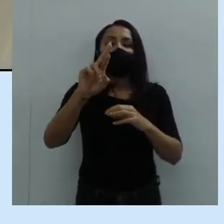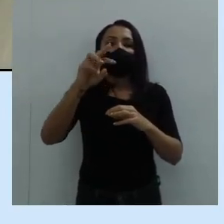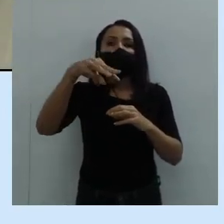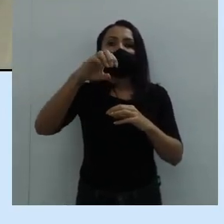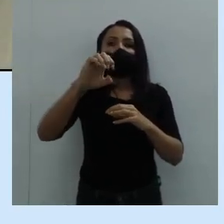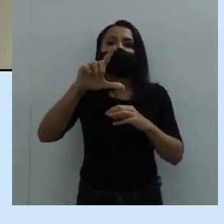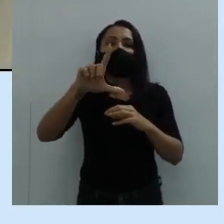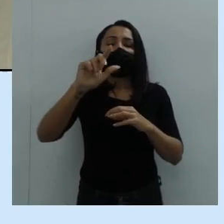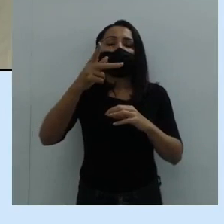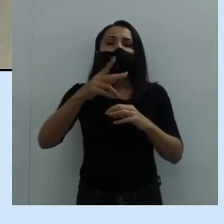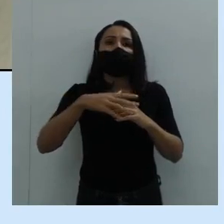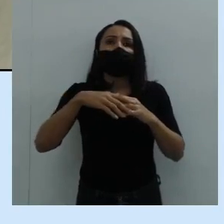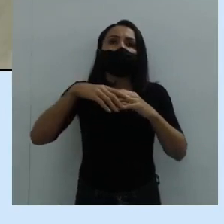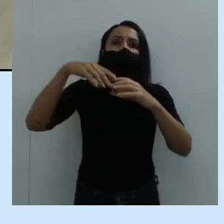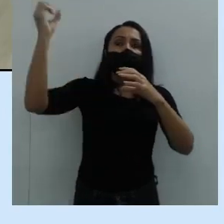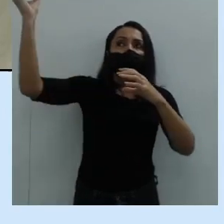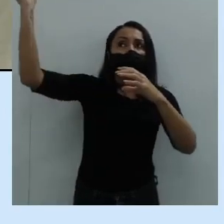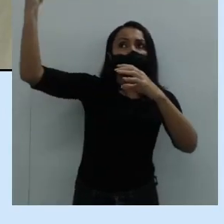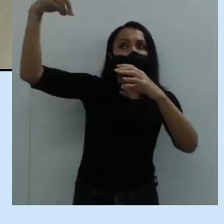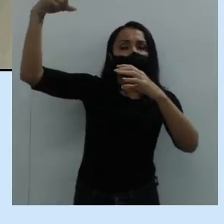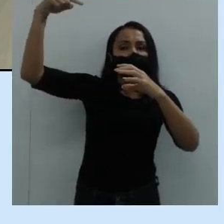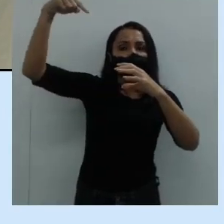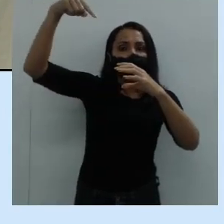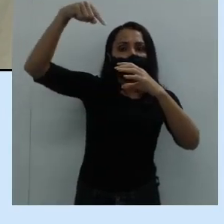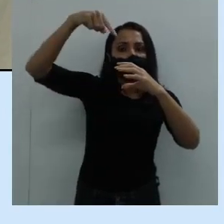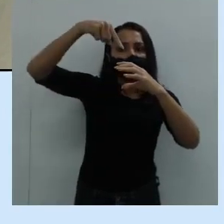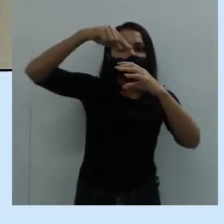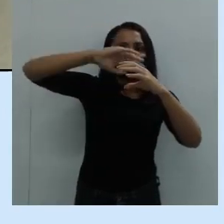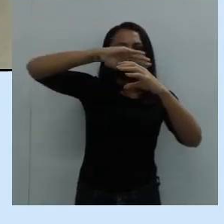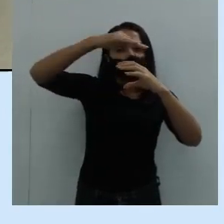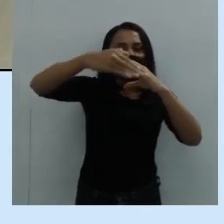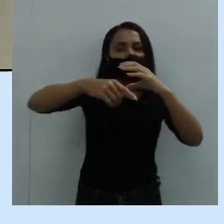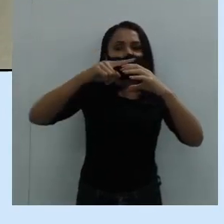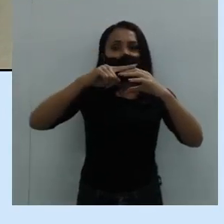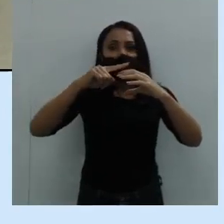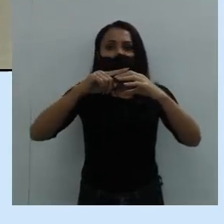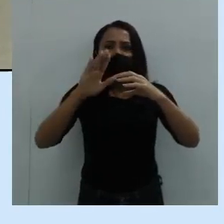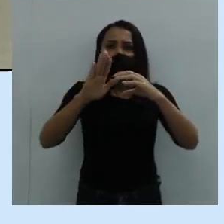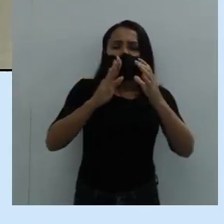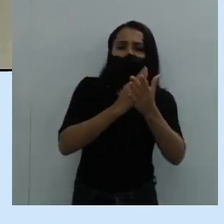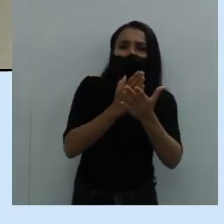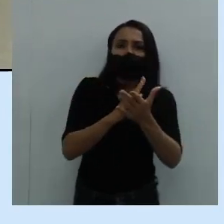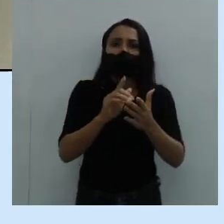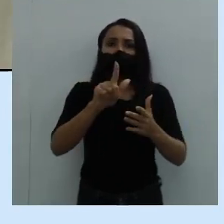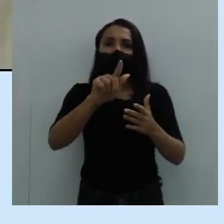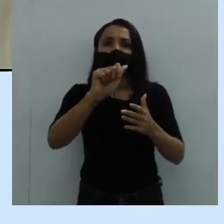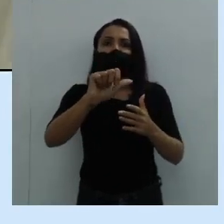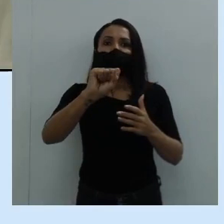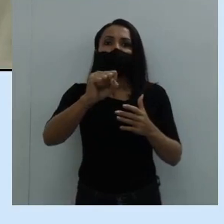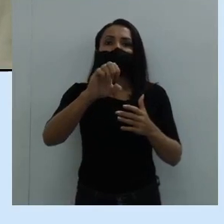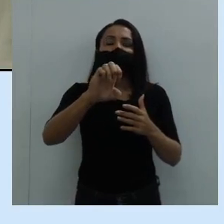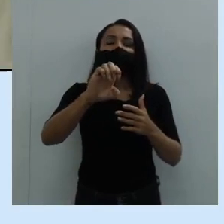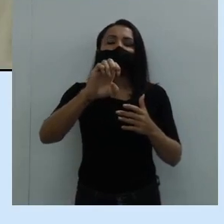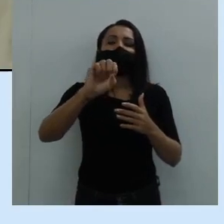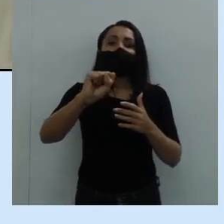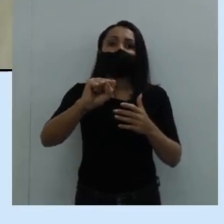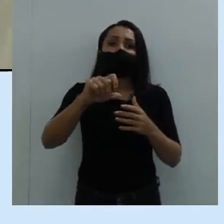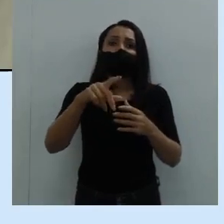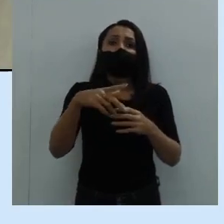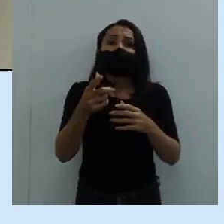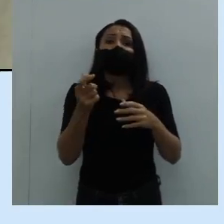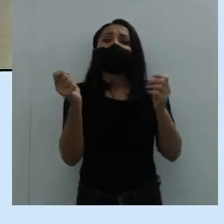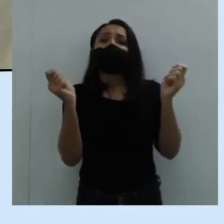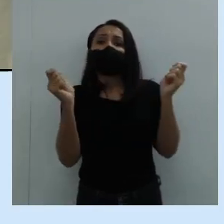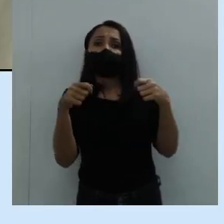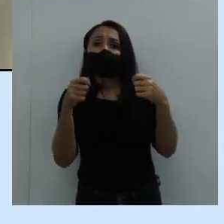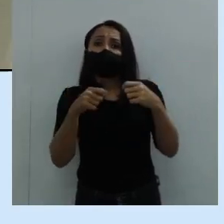radiação chega à atmosfera, alguns gases que compõem chamados aí de gases estufas são capazes